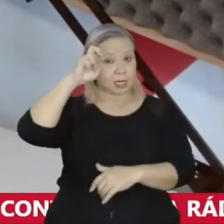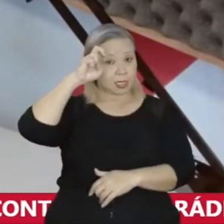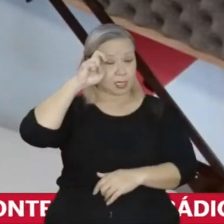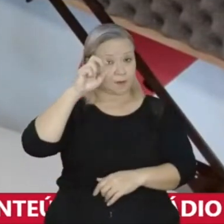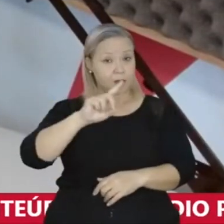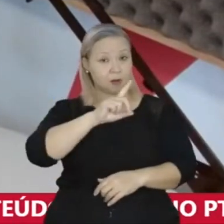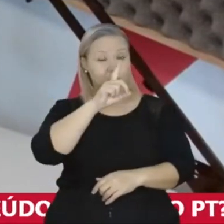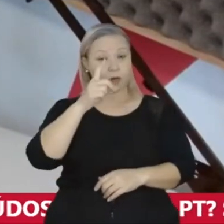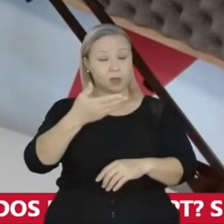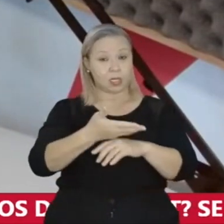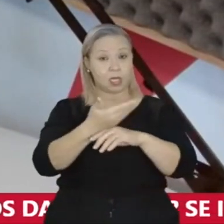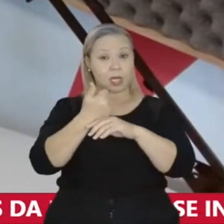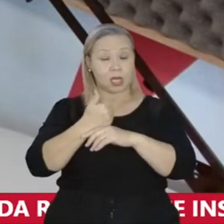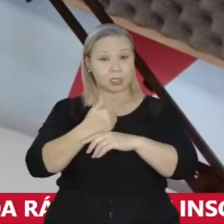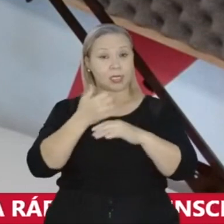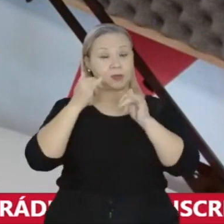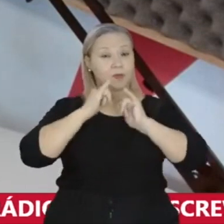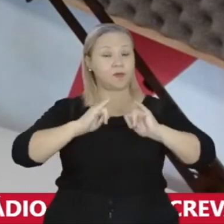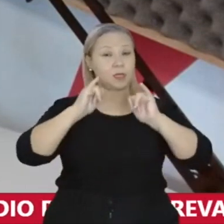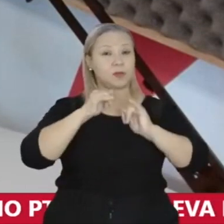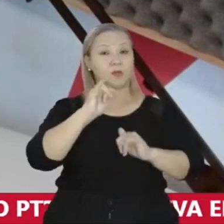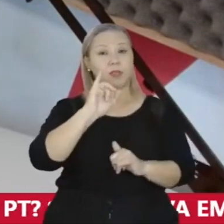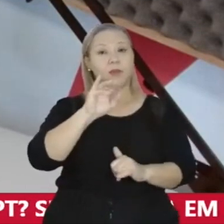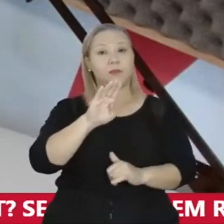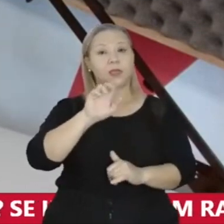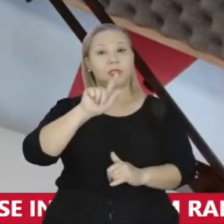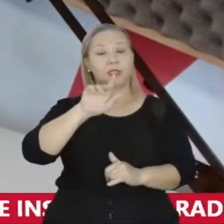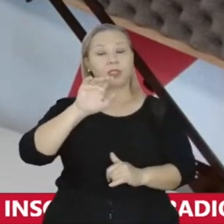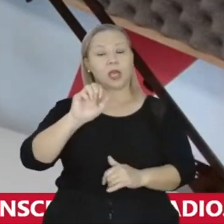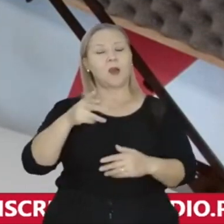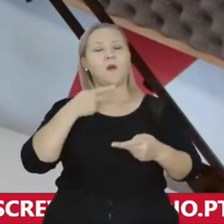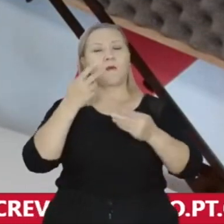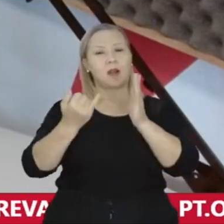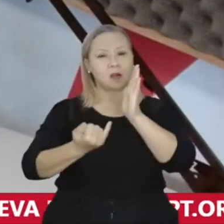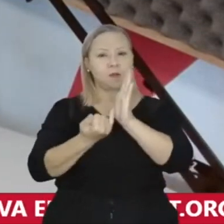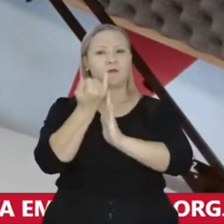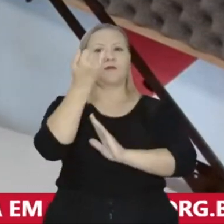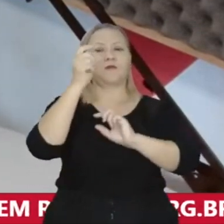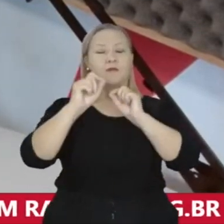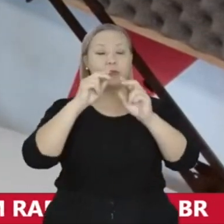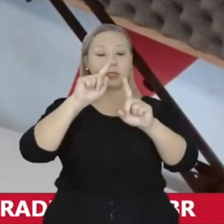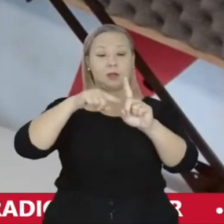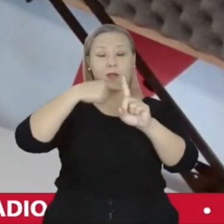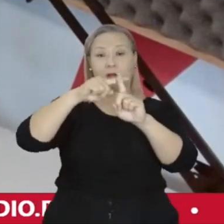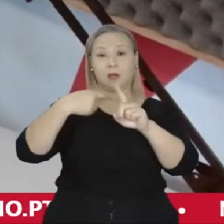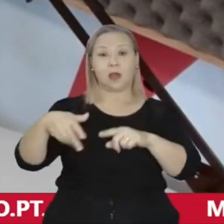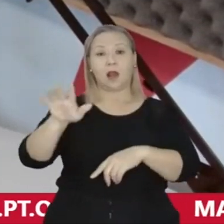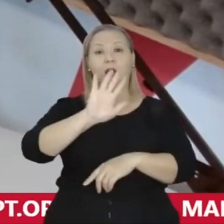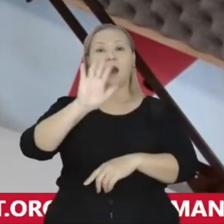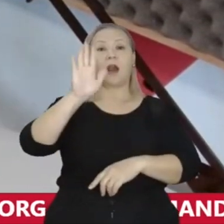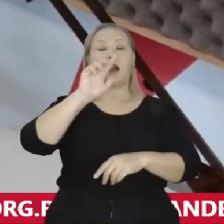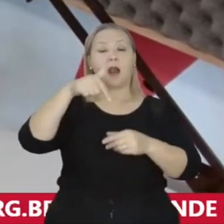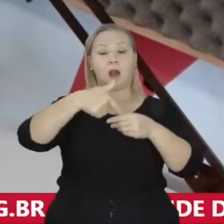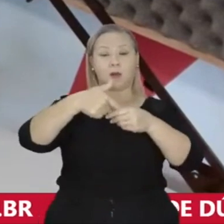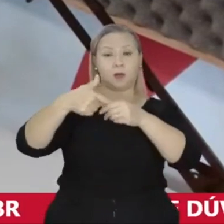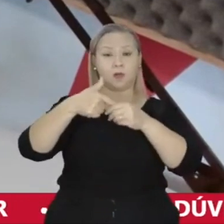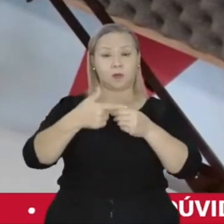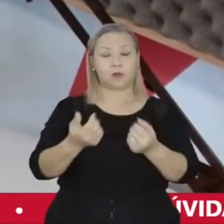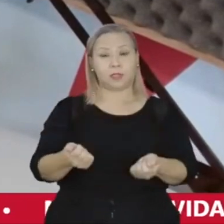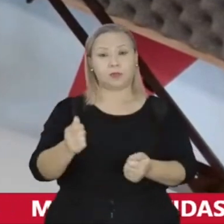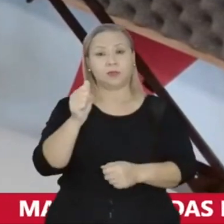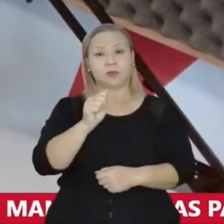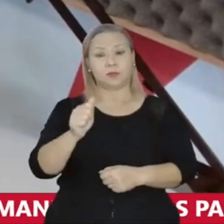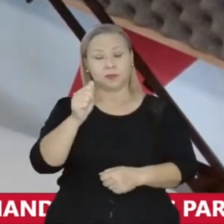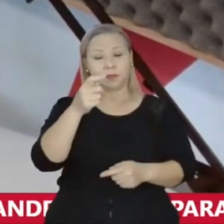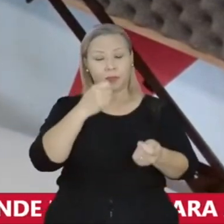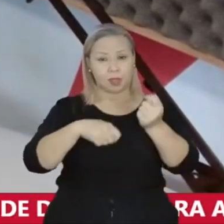da divulgação do IBGE. A gente vai falar agora sobre inflação, alta dos combustíveis, com o economista e assessor da liderança do PT no